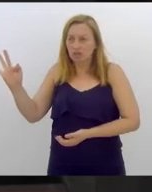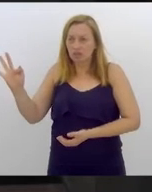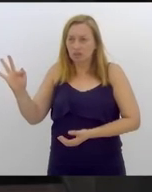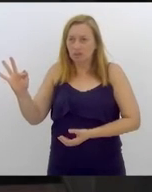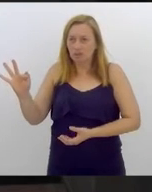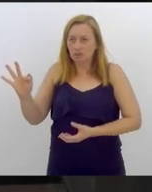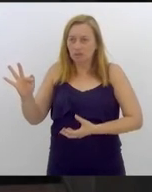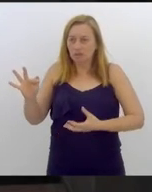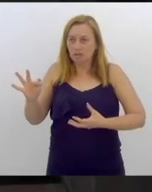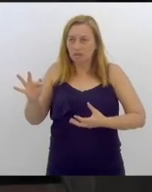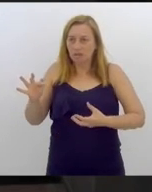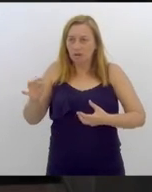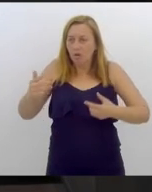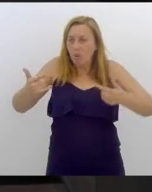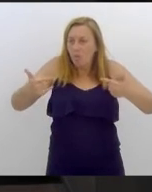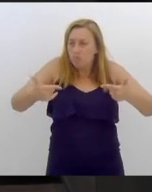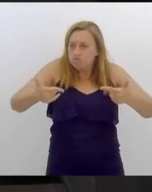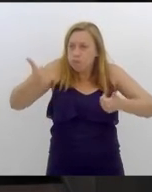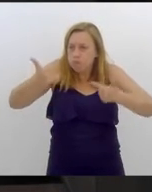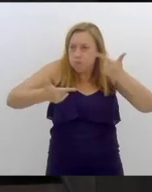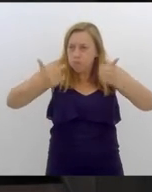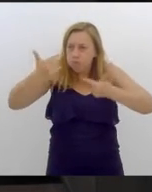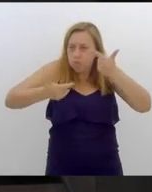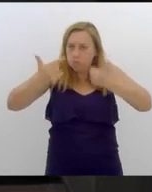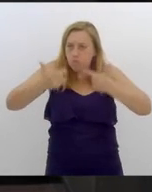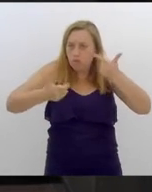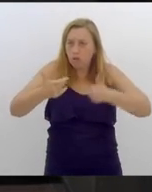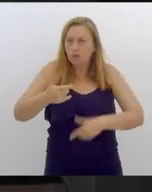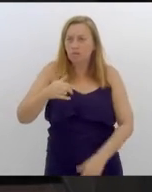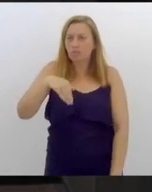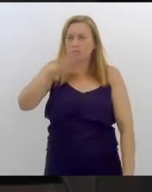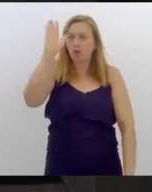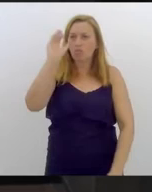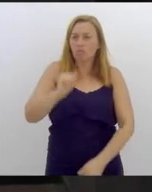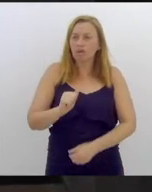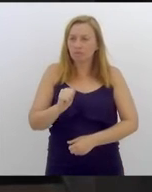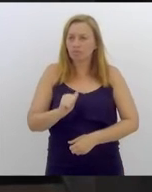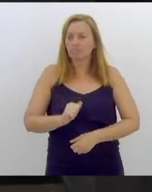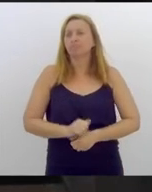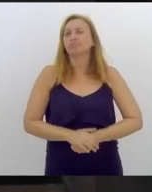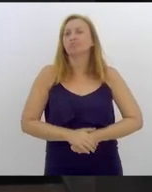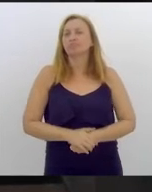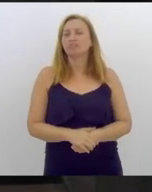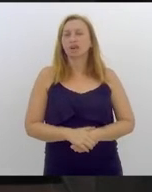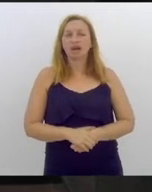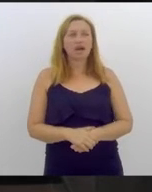a bala e com granadas de efeito moral